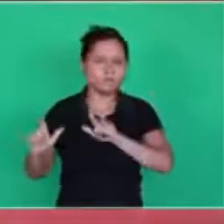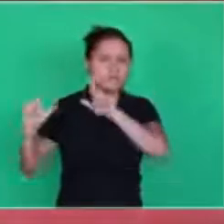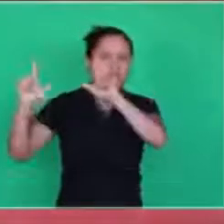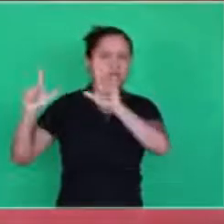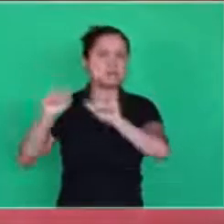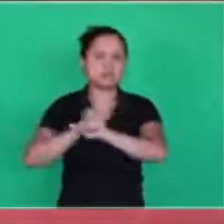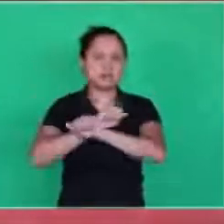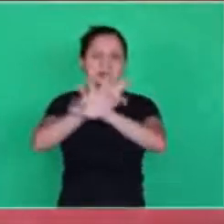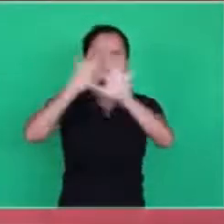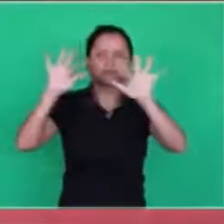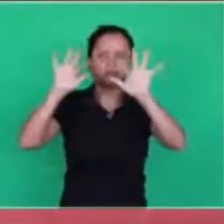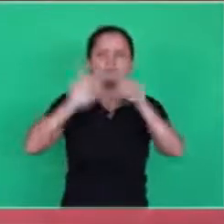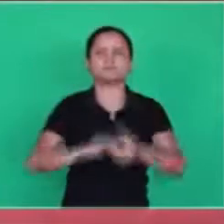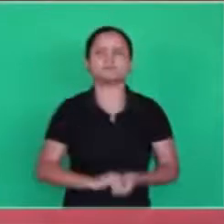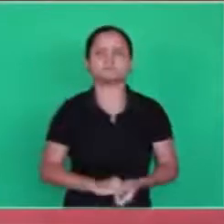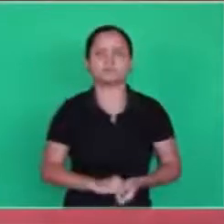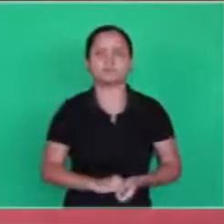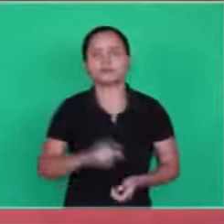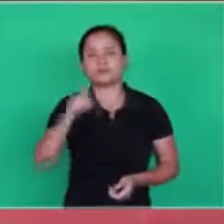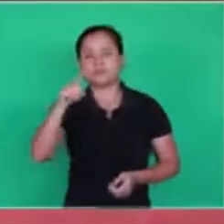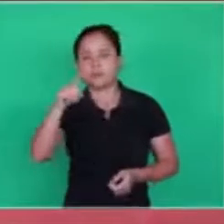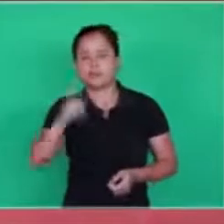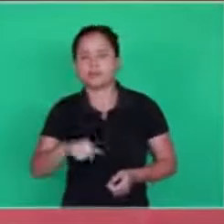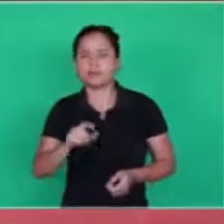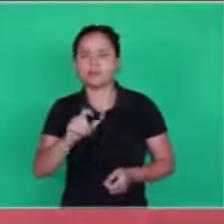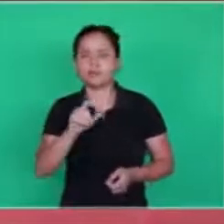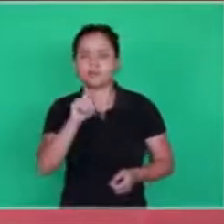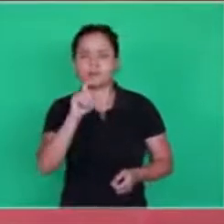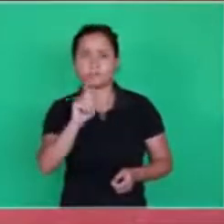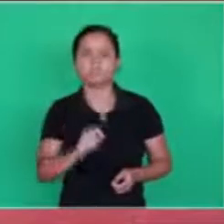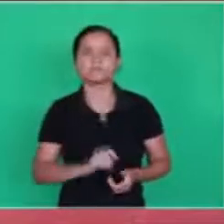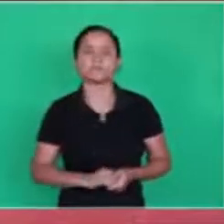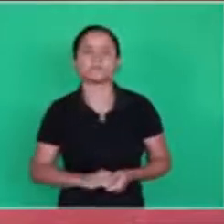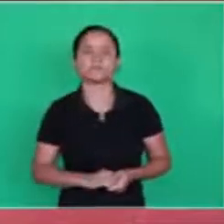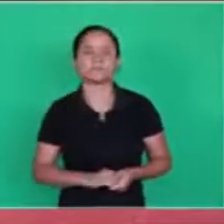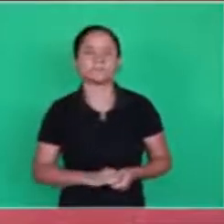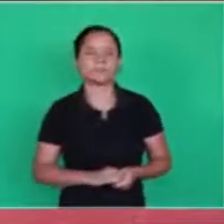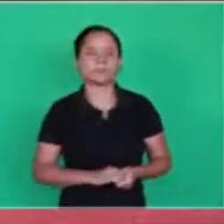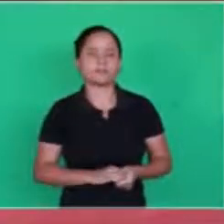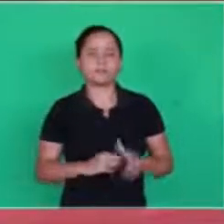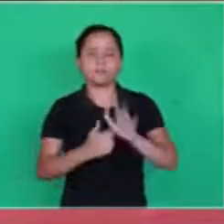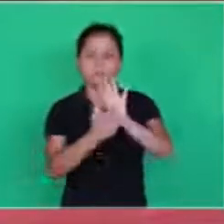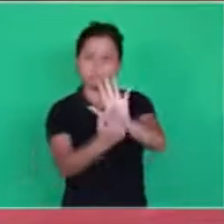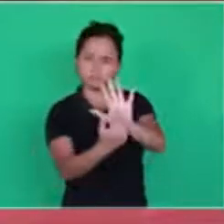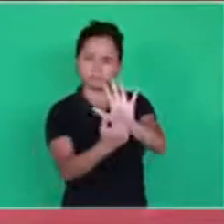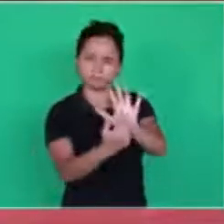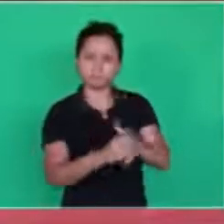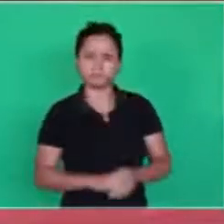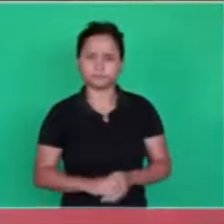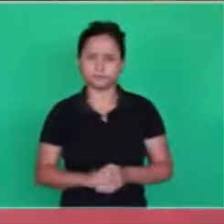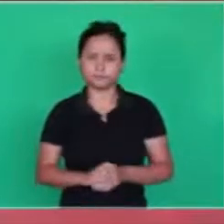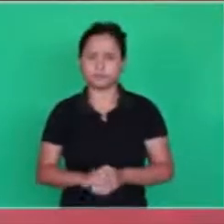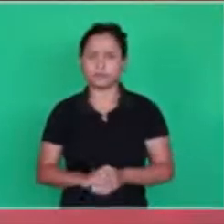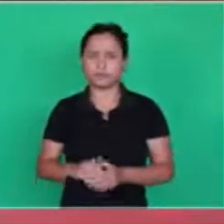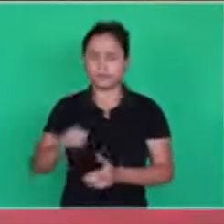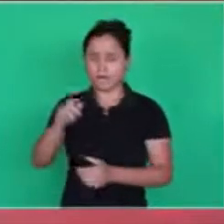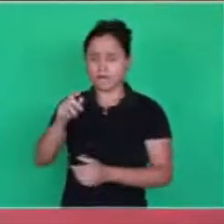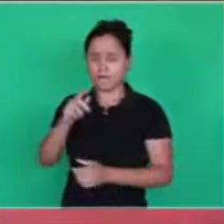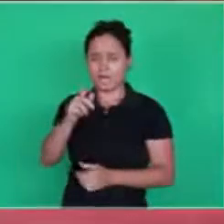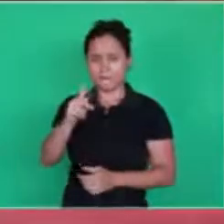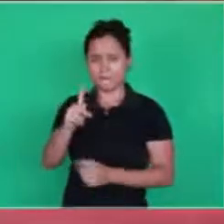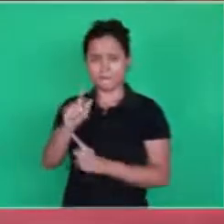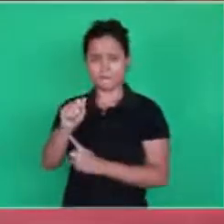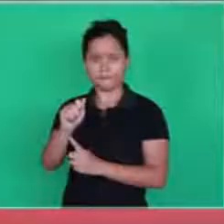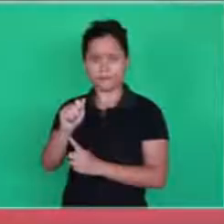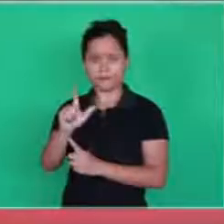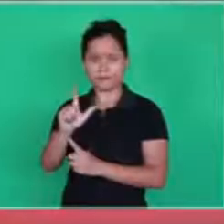Então, esta obra criadora, então, a palavra viva de Jesus está nessa obra criadora. Quando tem